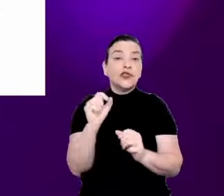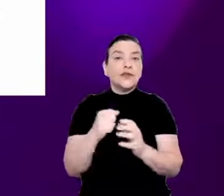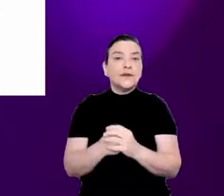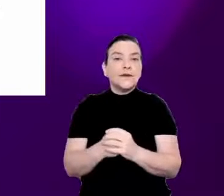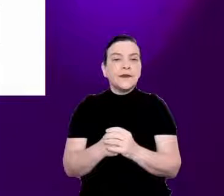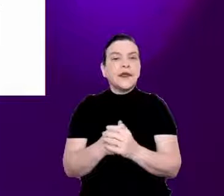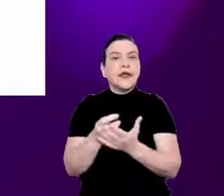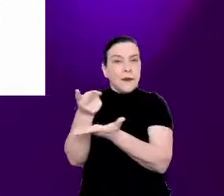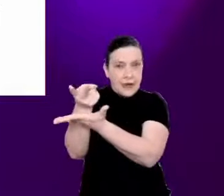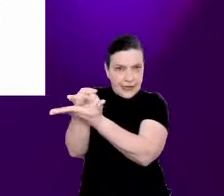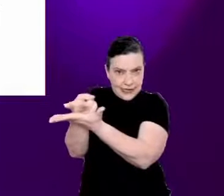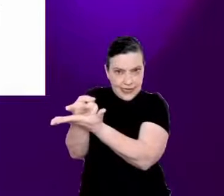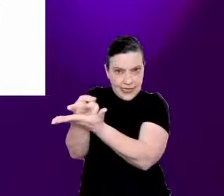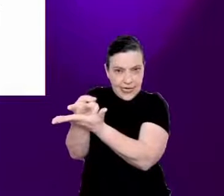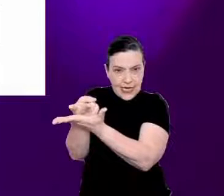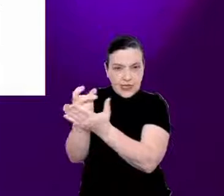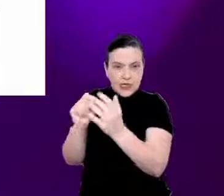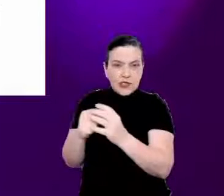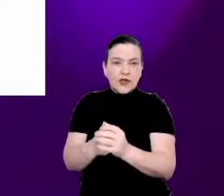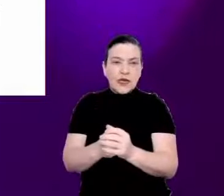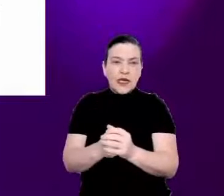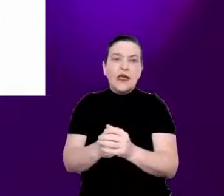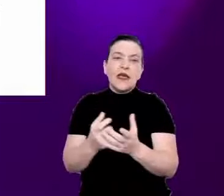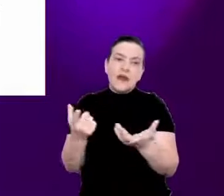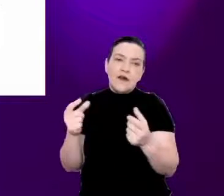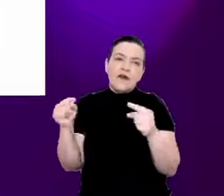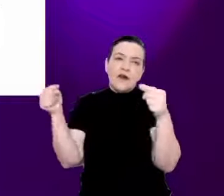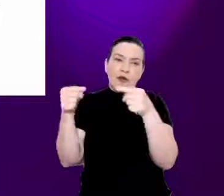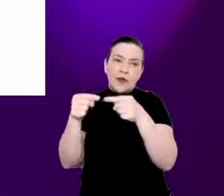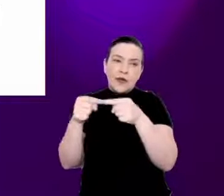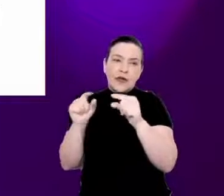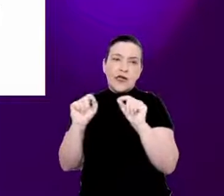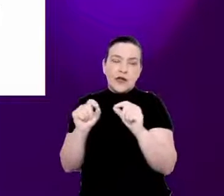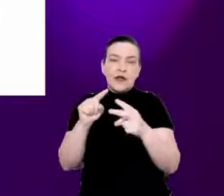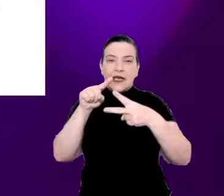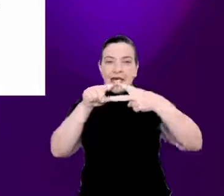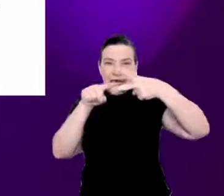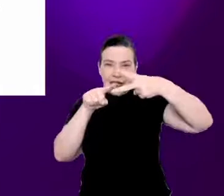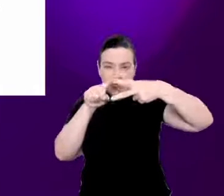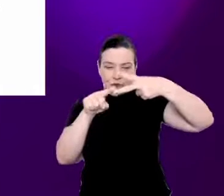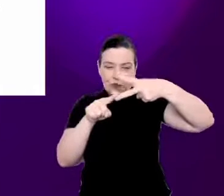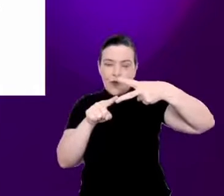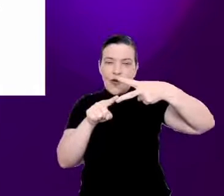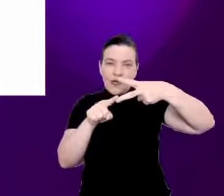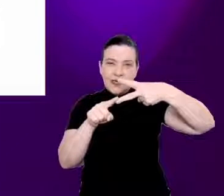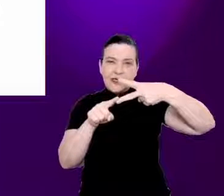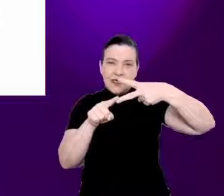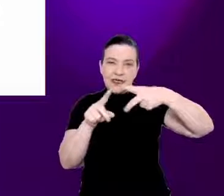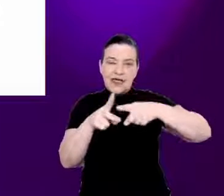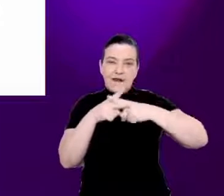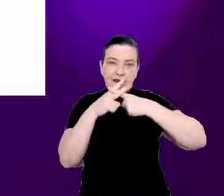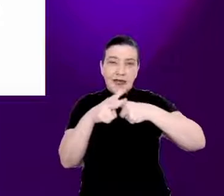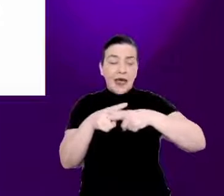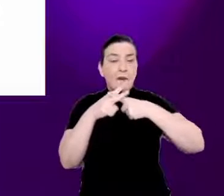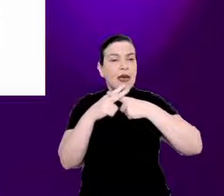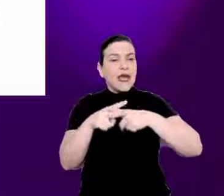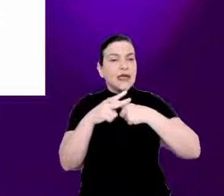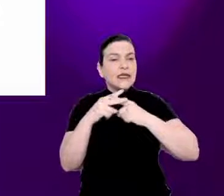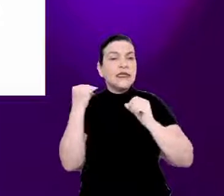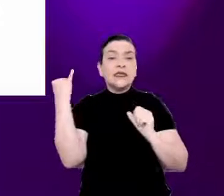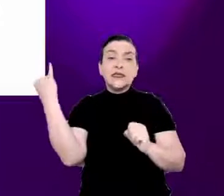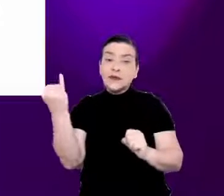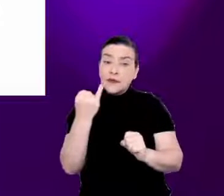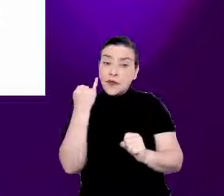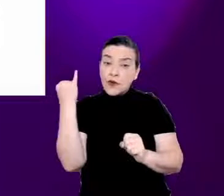são pacientes de nefro, onde foi aplicado tanto PRANS quanto PRONS, que a Helenara vai falar na sequência, e o quanto é importante